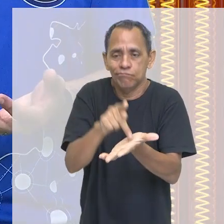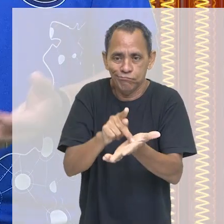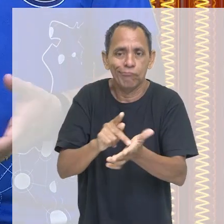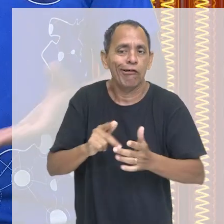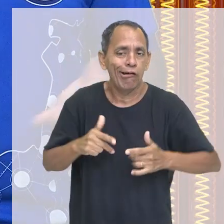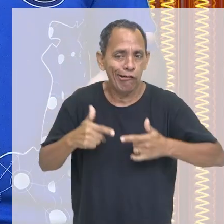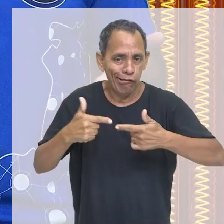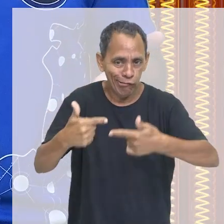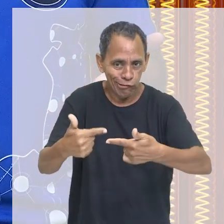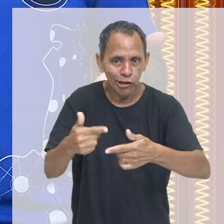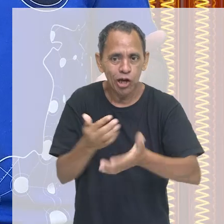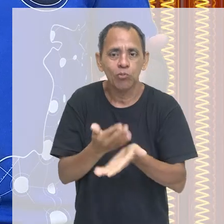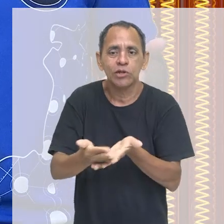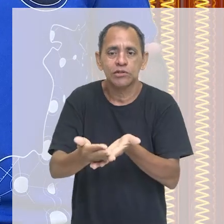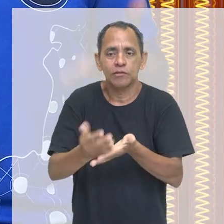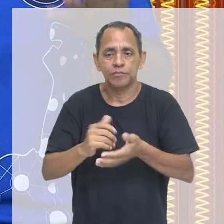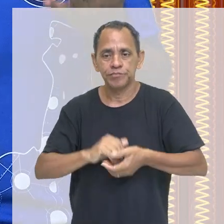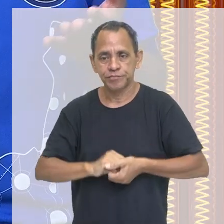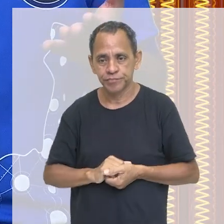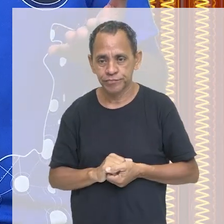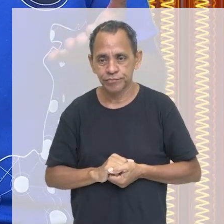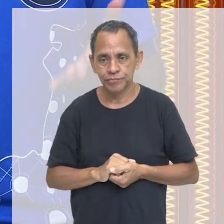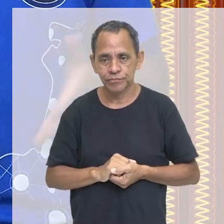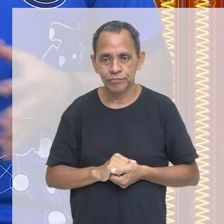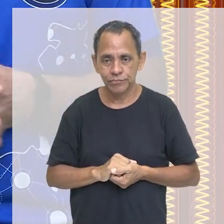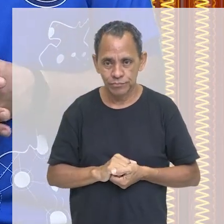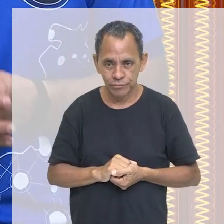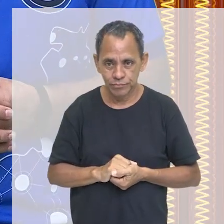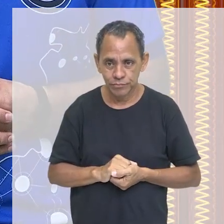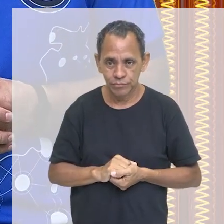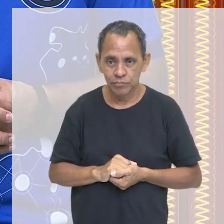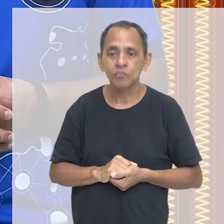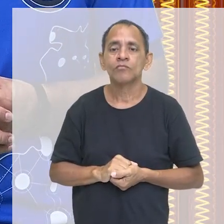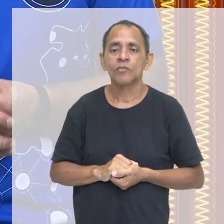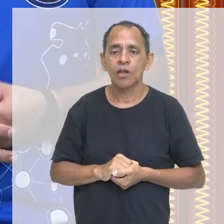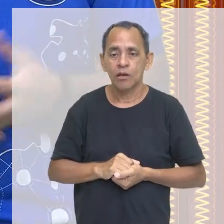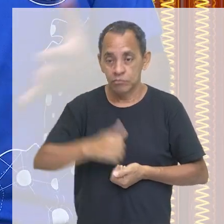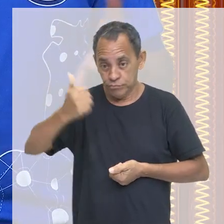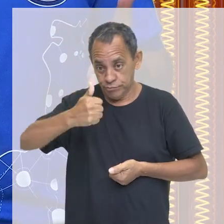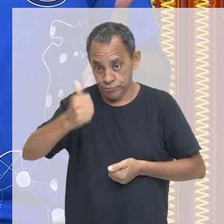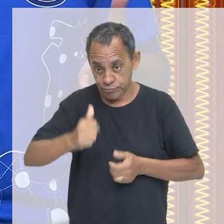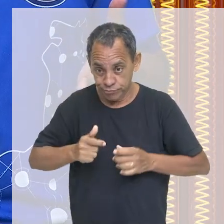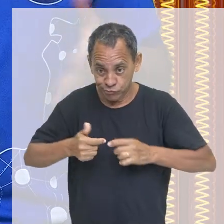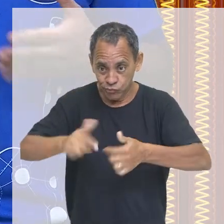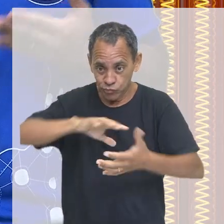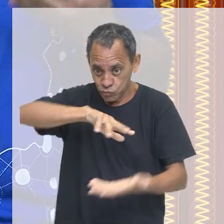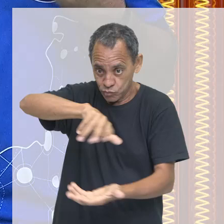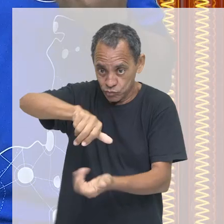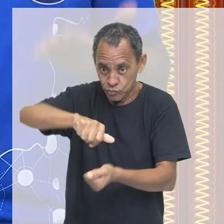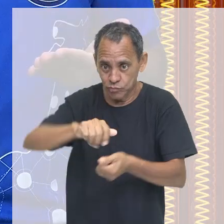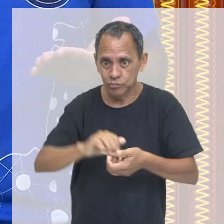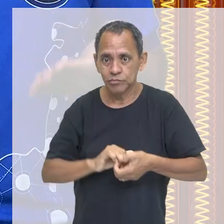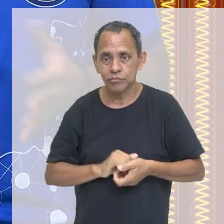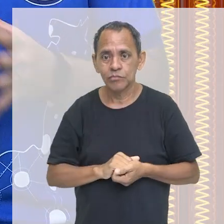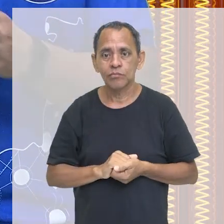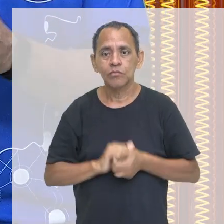conflito armado, e esse conflito seria a Grande Guerra, a Primeira Guerra Mundial. Beleza, gente? Eu vou